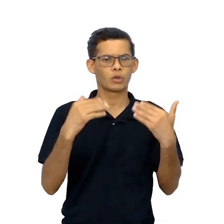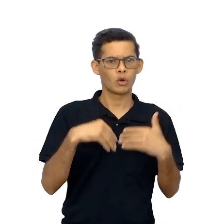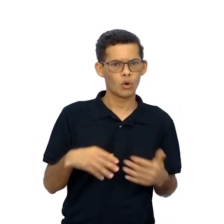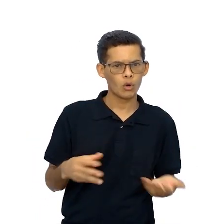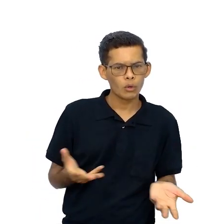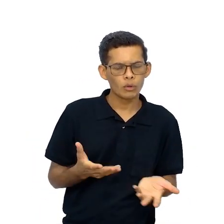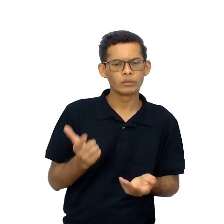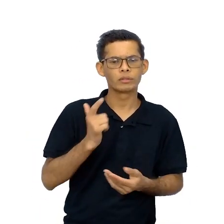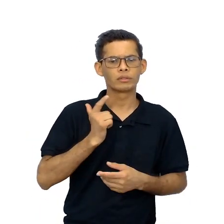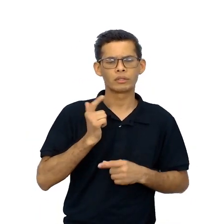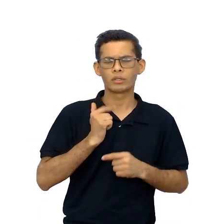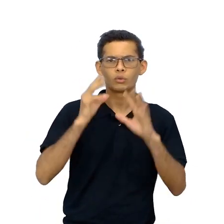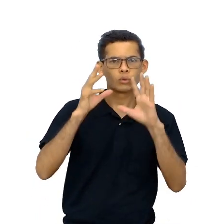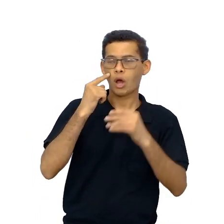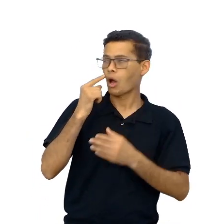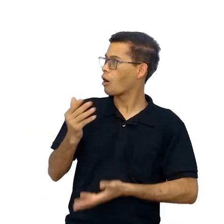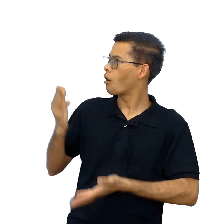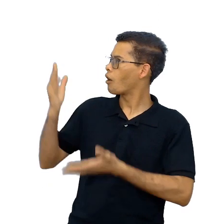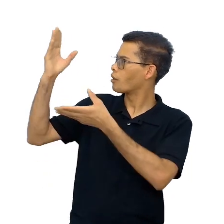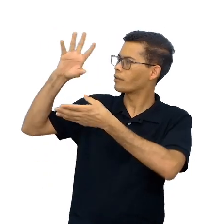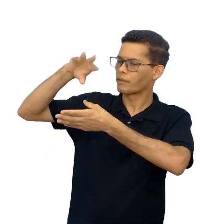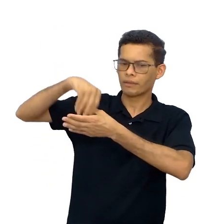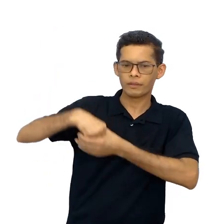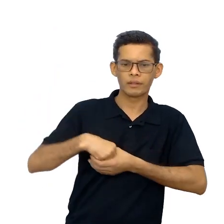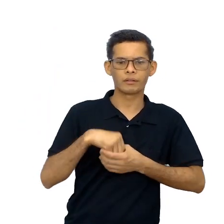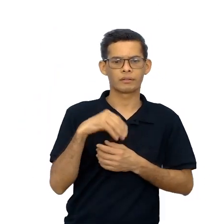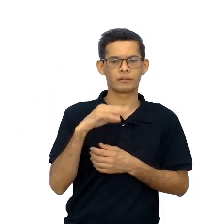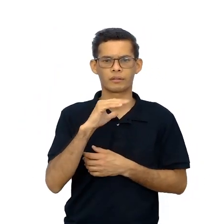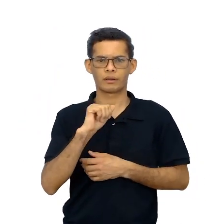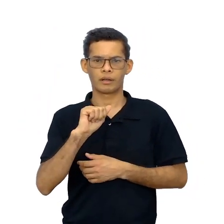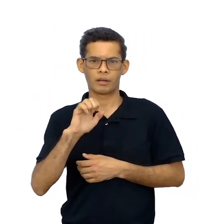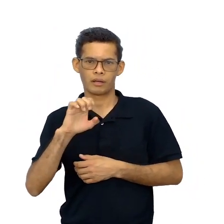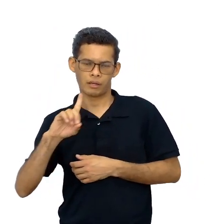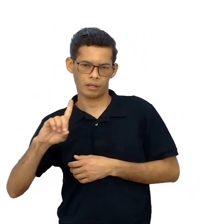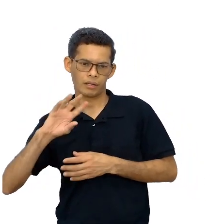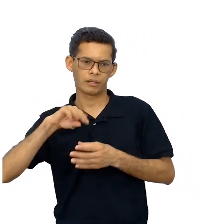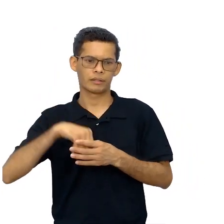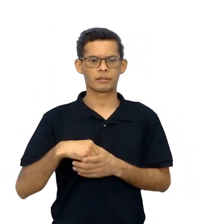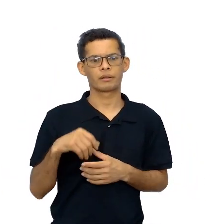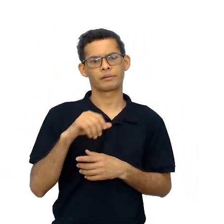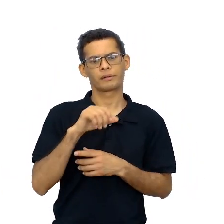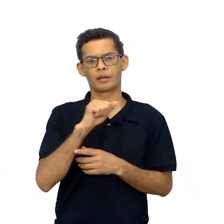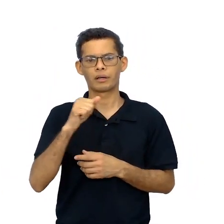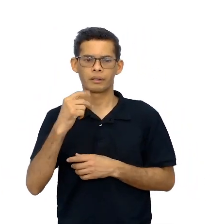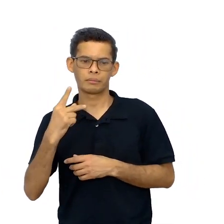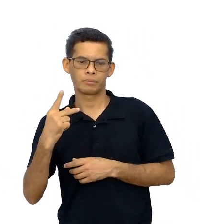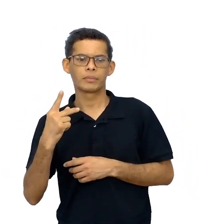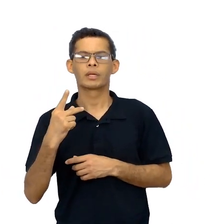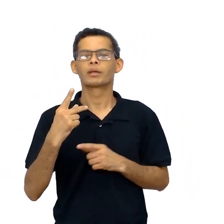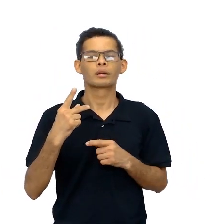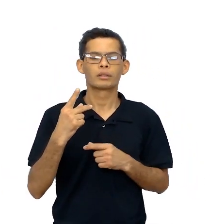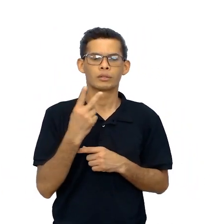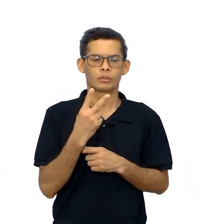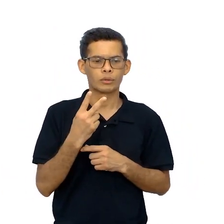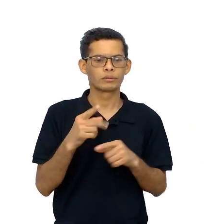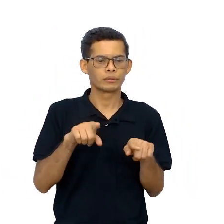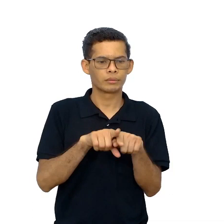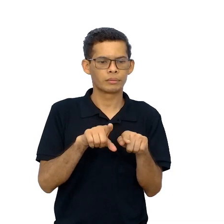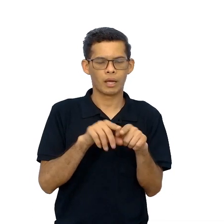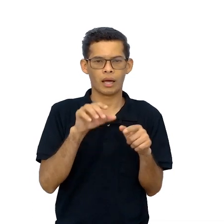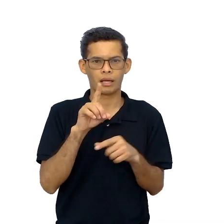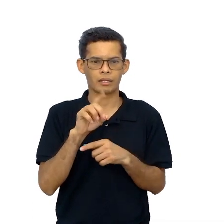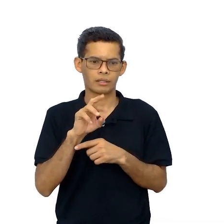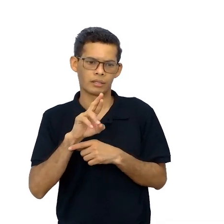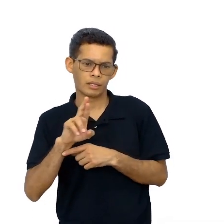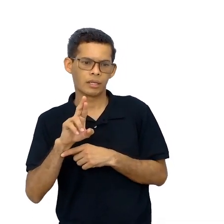hoje, nós temos também a AP3, o resultado, ela também está dentro do site do CAED. Nós temos também uma